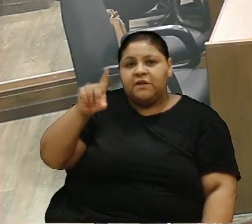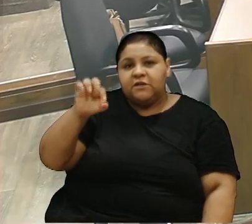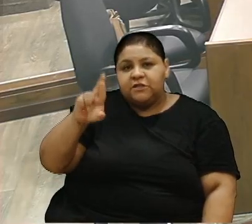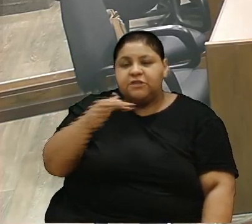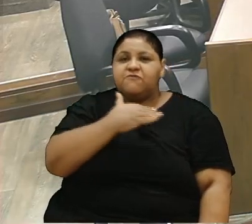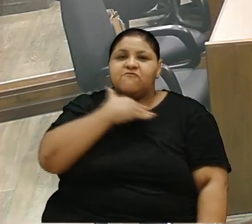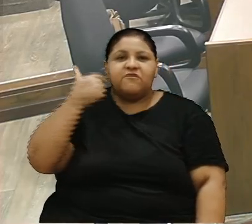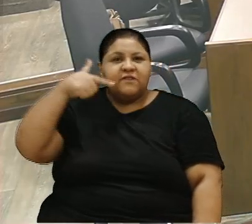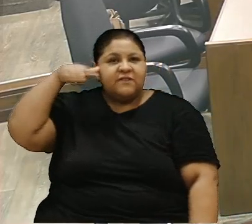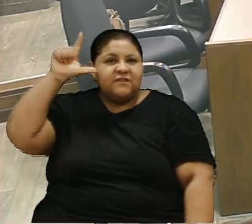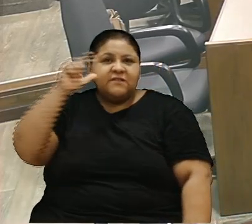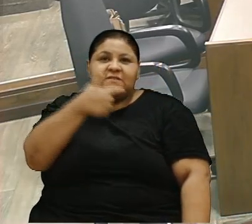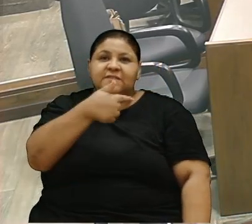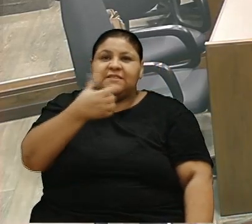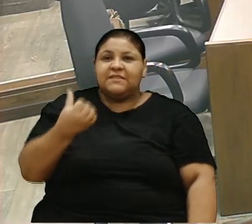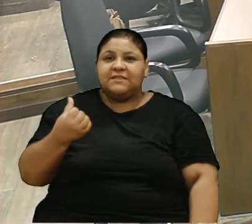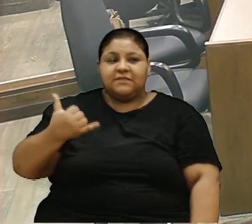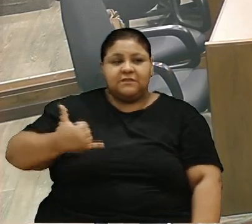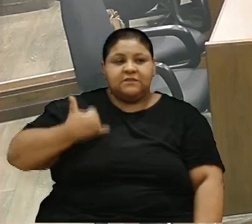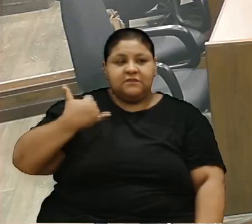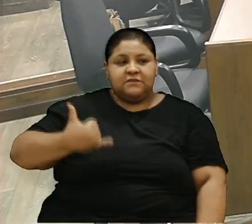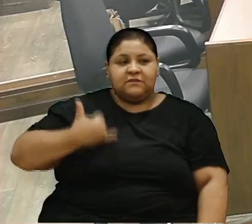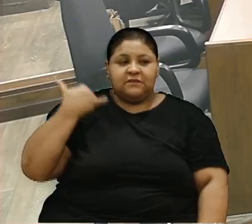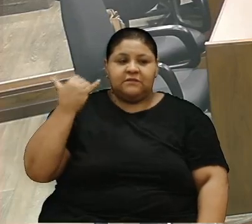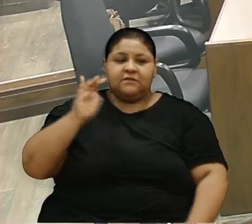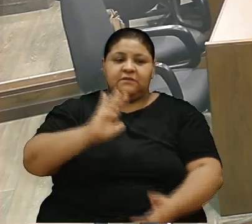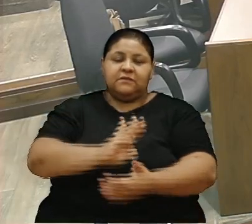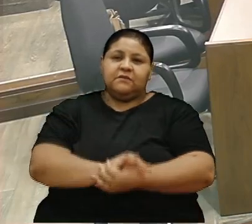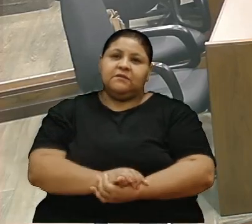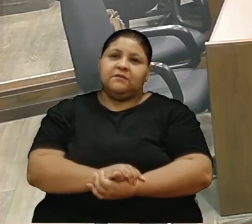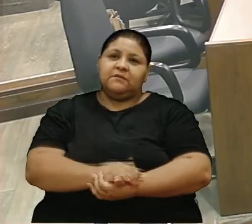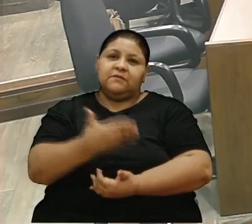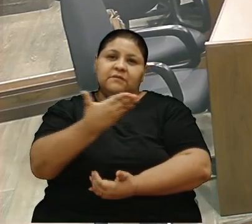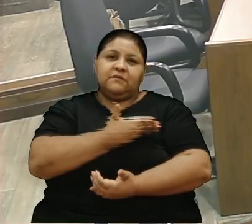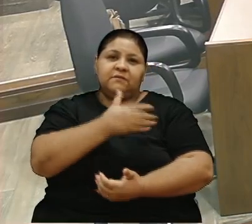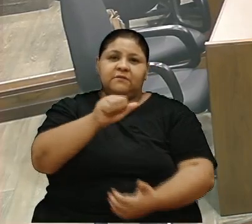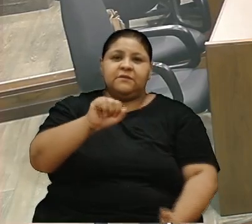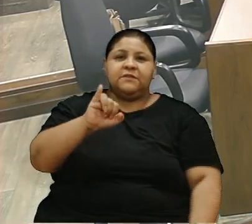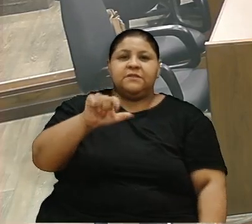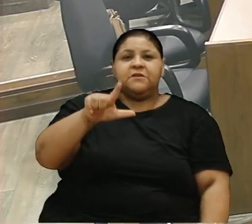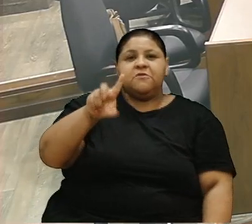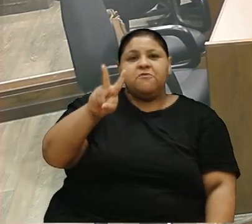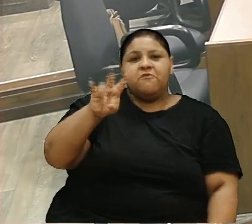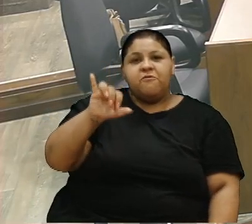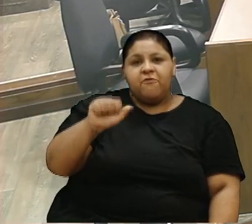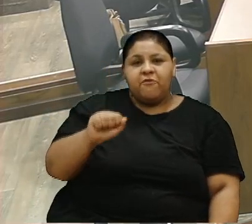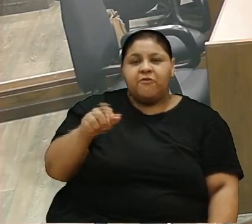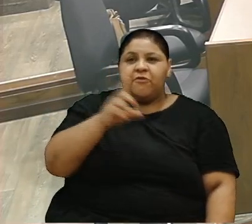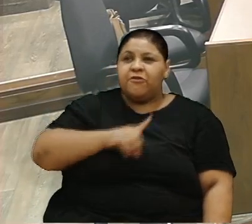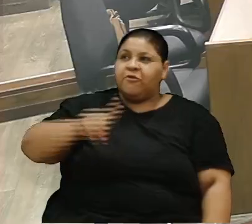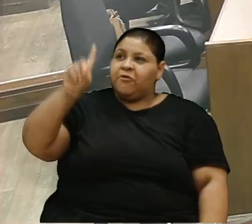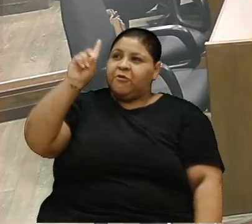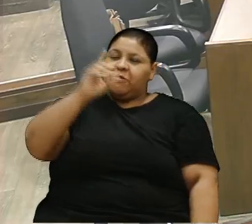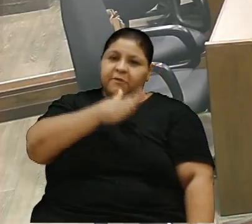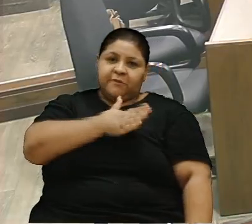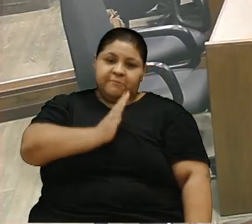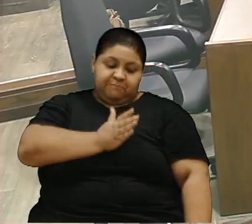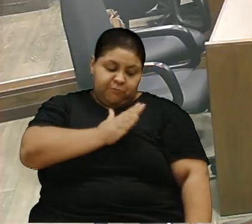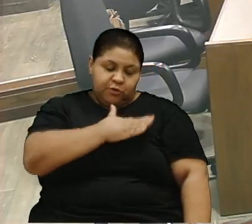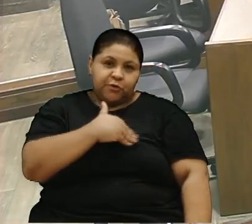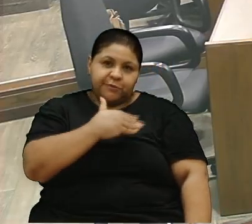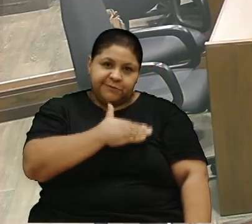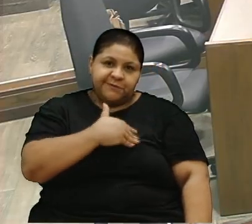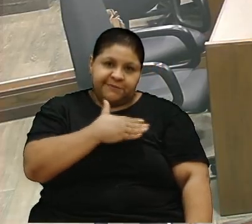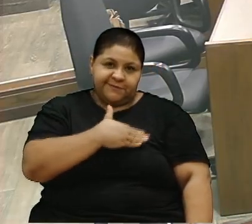faleceu ontem com 76 anos, especialmente a minha querida amiga Silvia Conso. Que Deus conforte seus corações neste momento